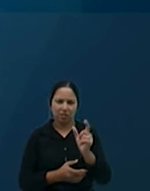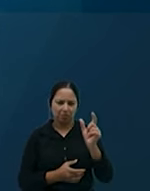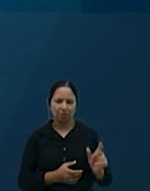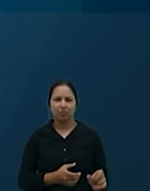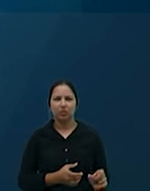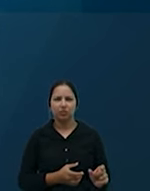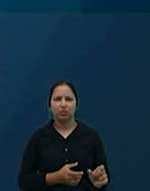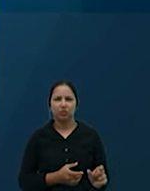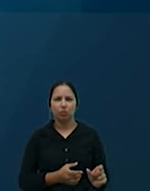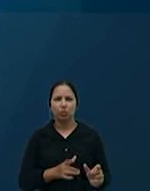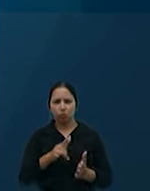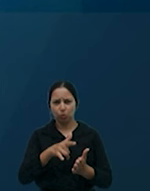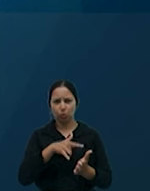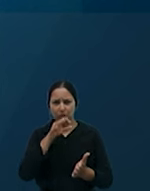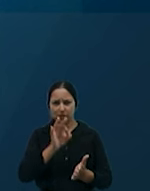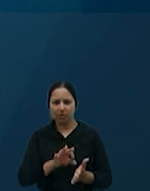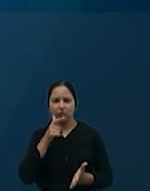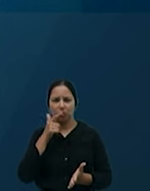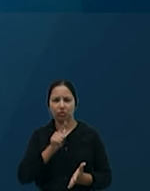algum momento.